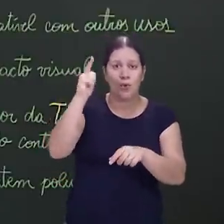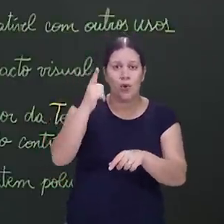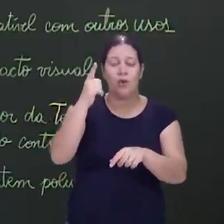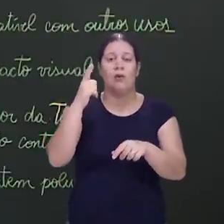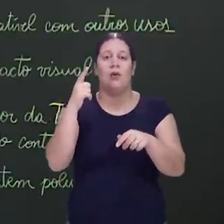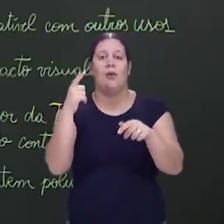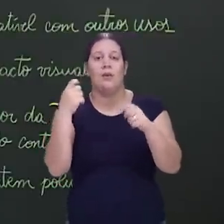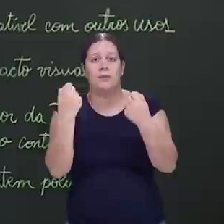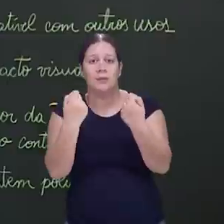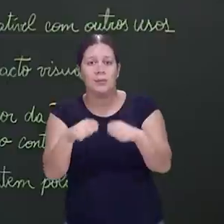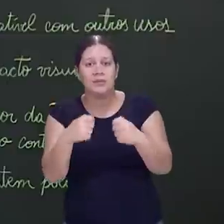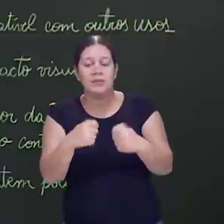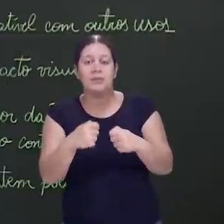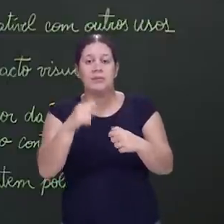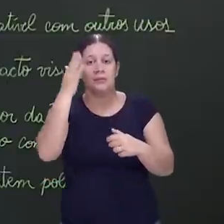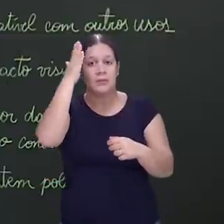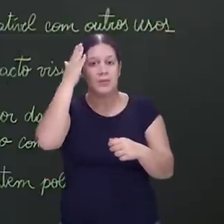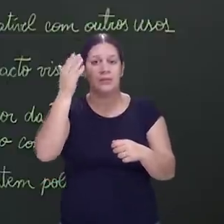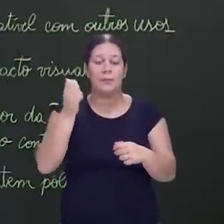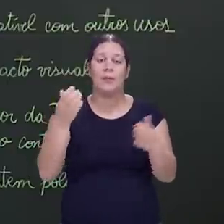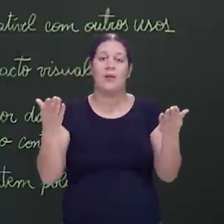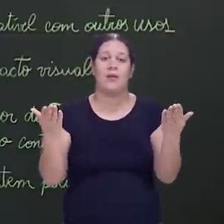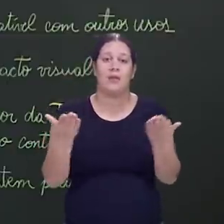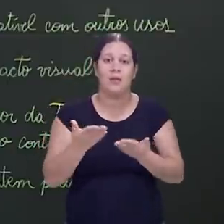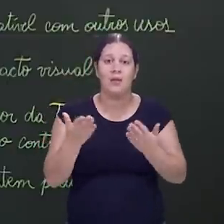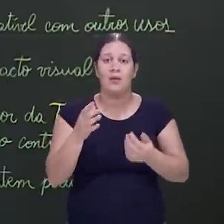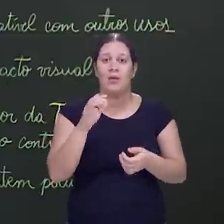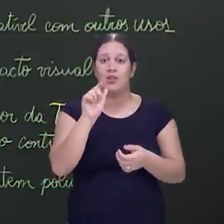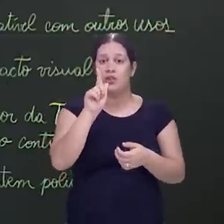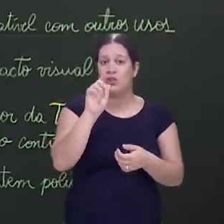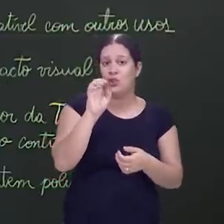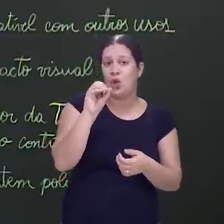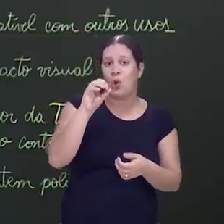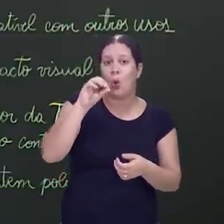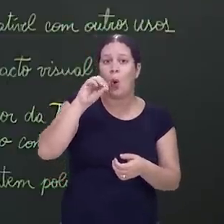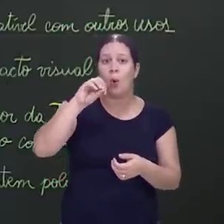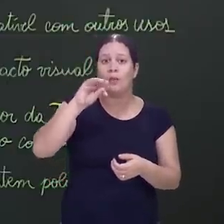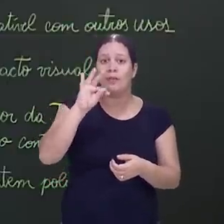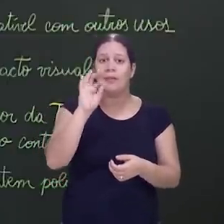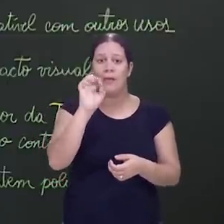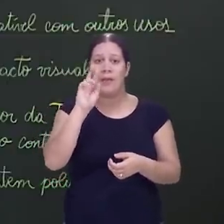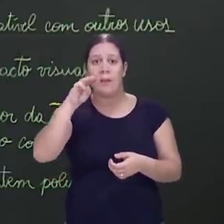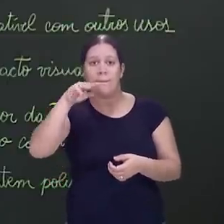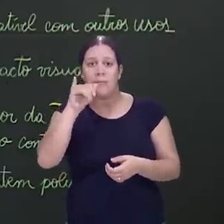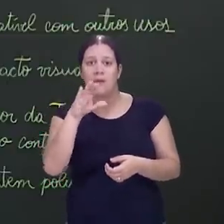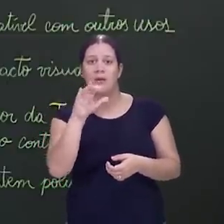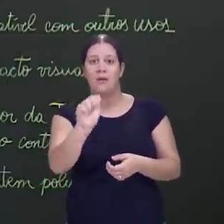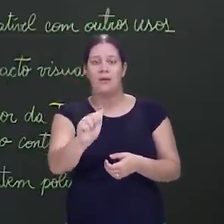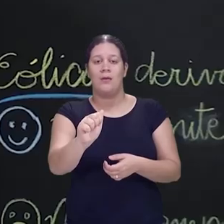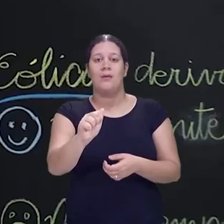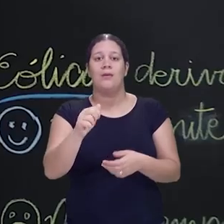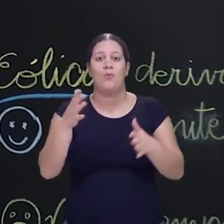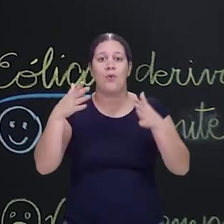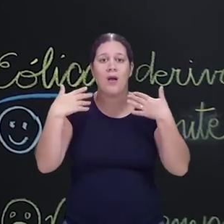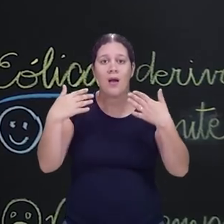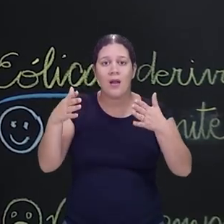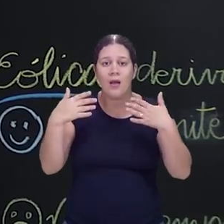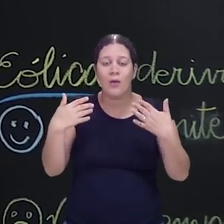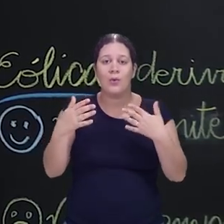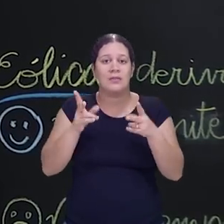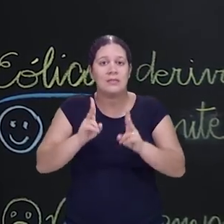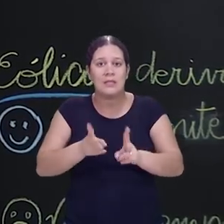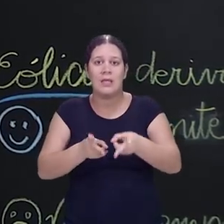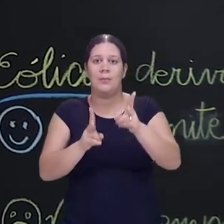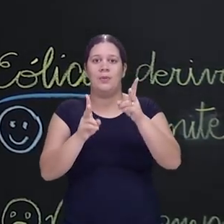que, depende da circunstância. Agora, a geotérmica não. Ela é contínua, afinal, o calor da Terra ele está sempre